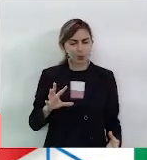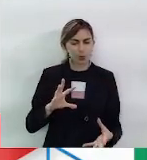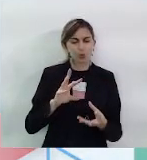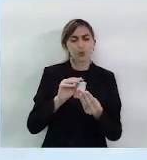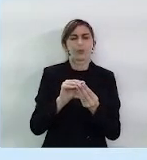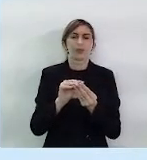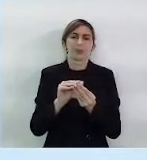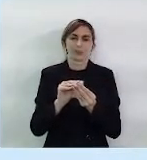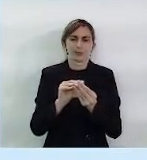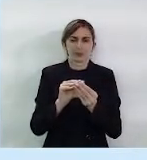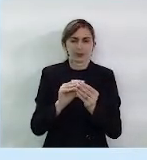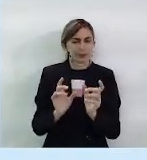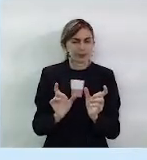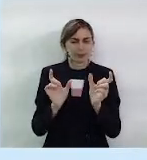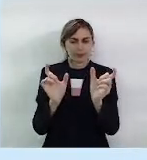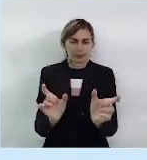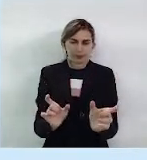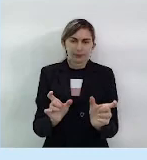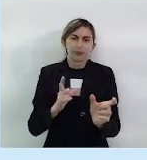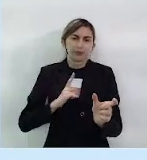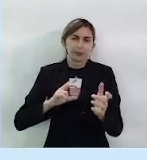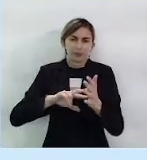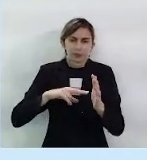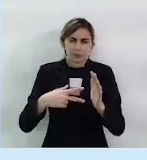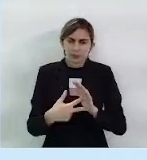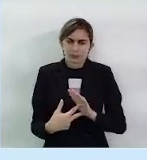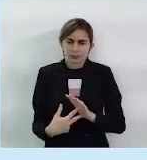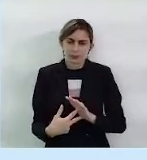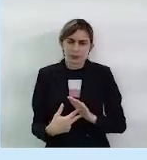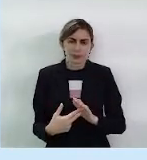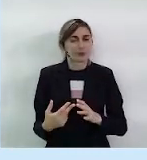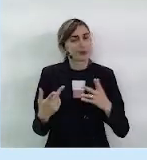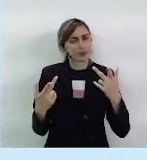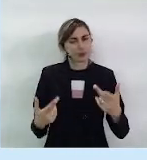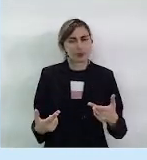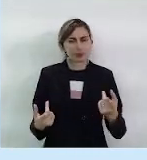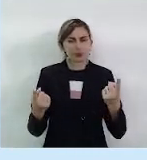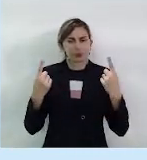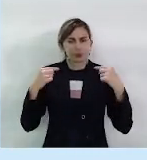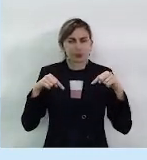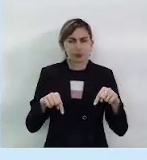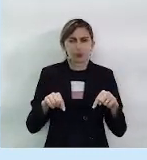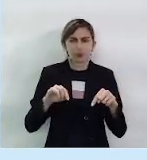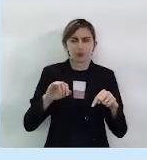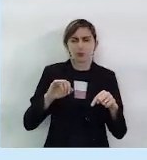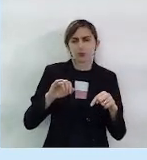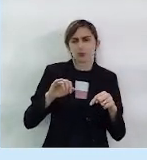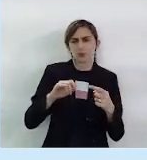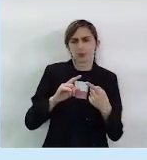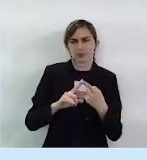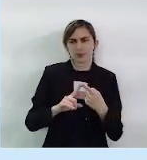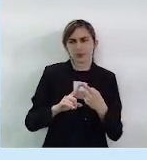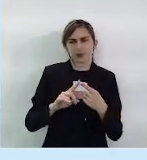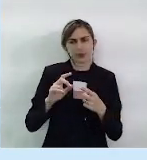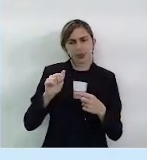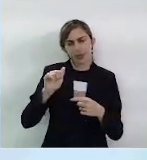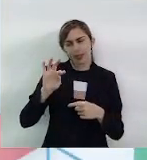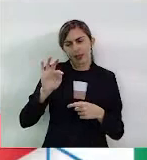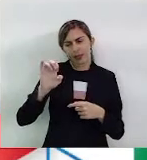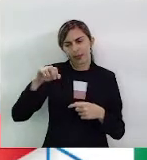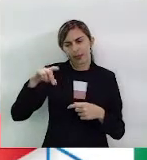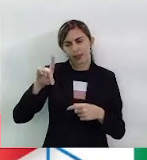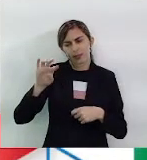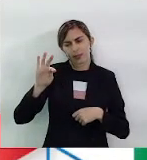complemento para que essa palavra tenha sentido. A mesma coisa de os atentados,